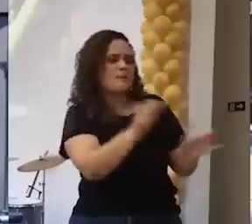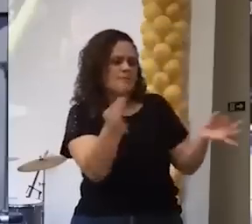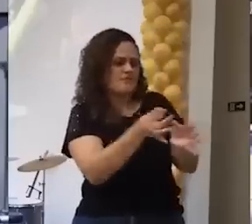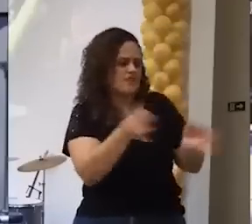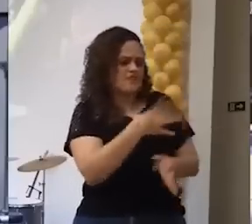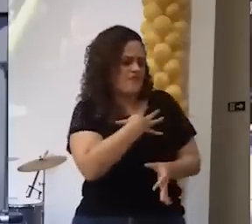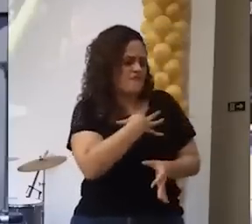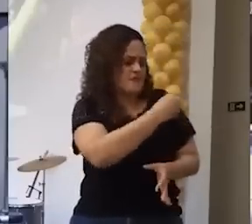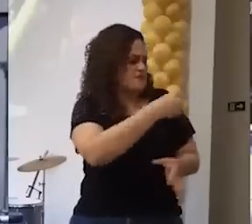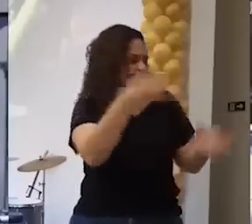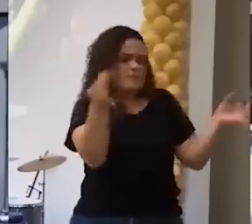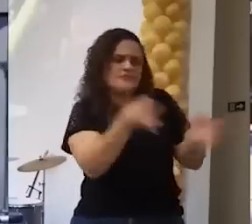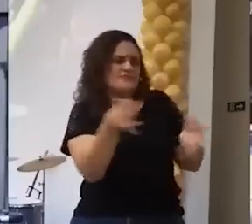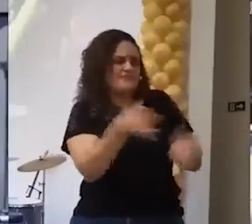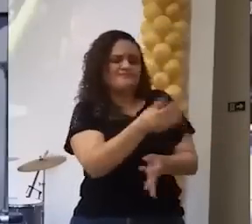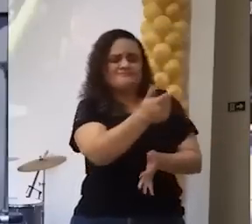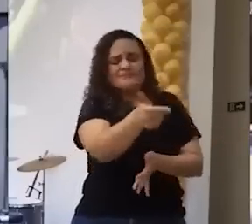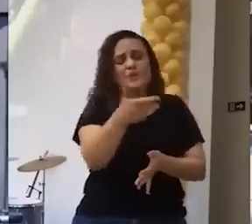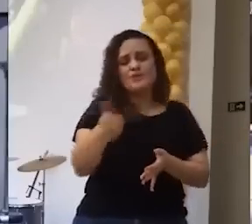perfeitos.